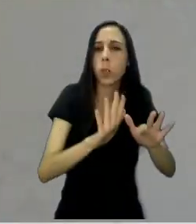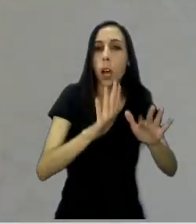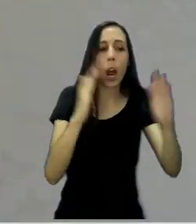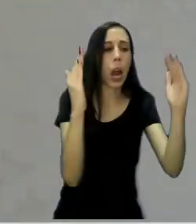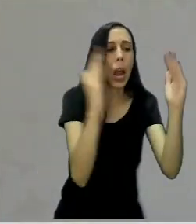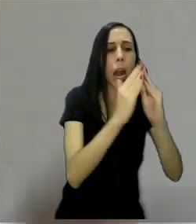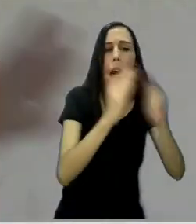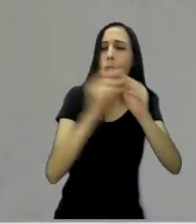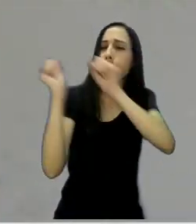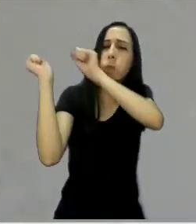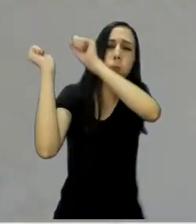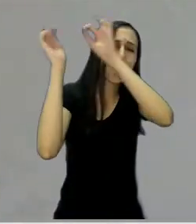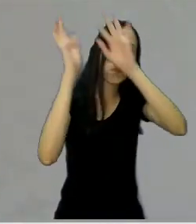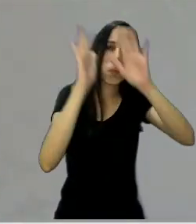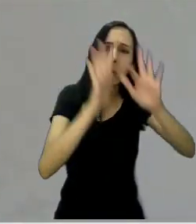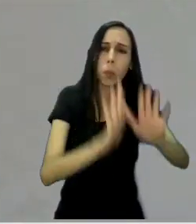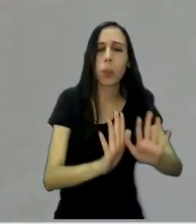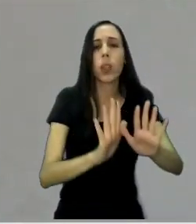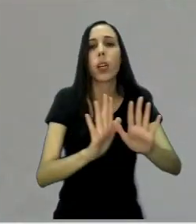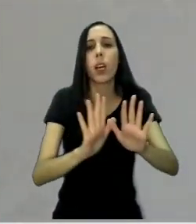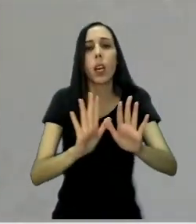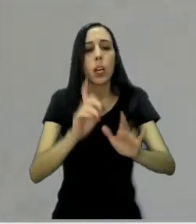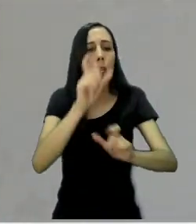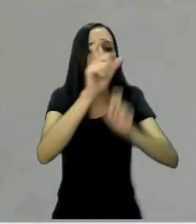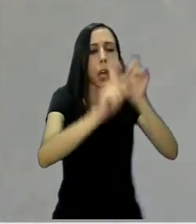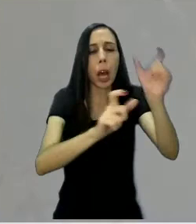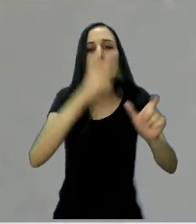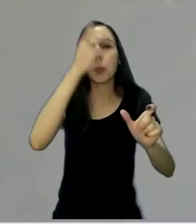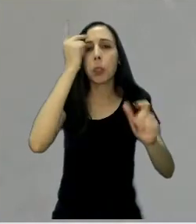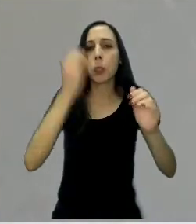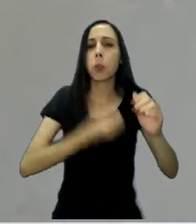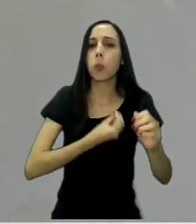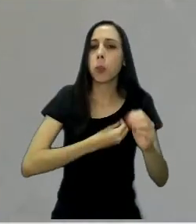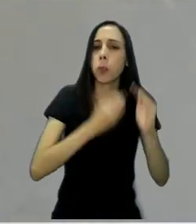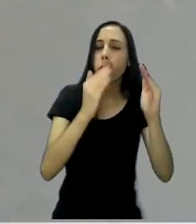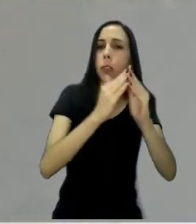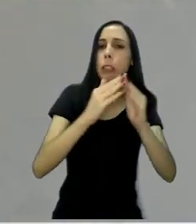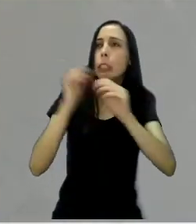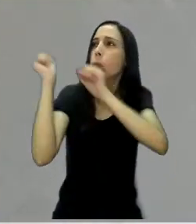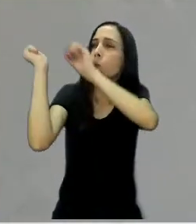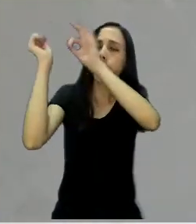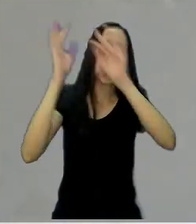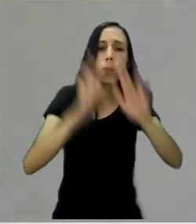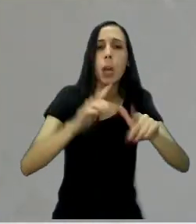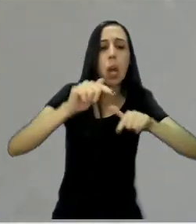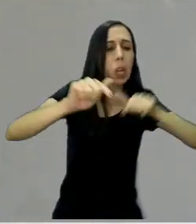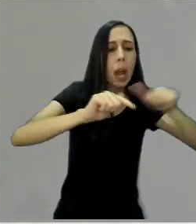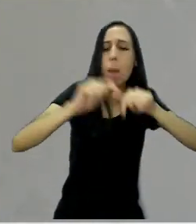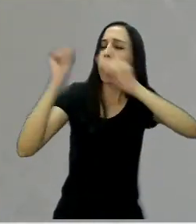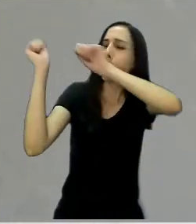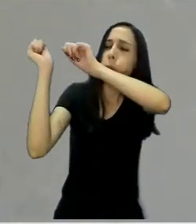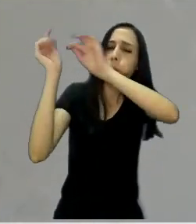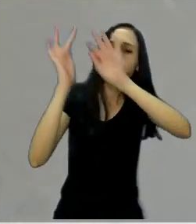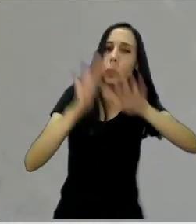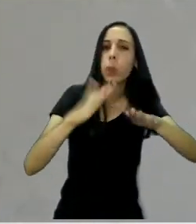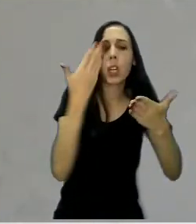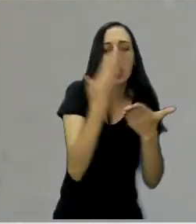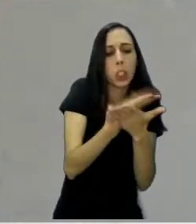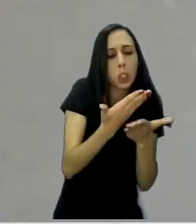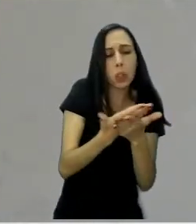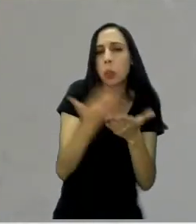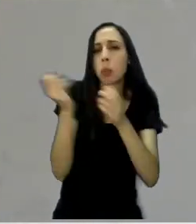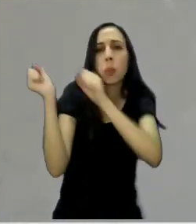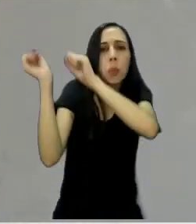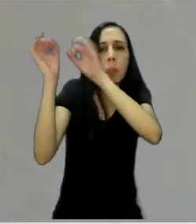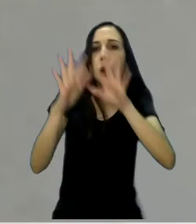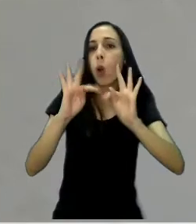relacionamentos, nossas casas e todos os que nela habitam, sobre todas as áreas da nossa vida, nosso trabalho, nossa